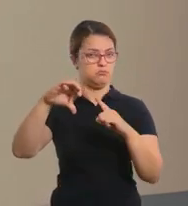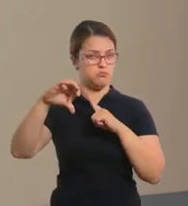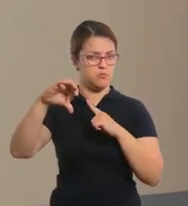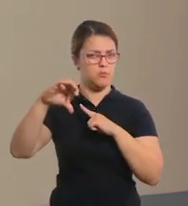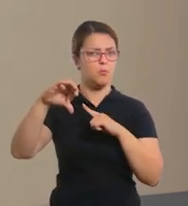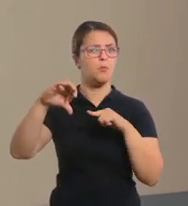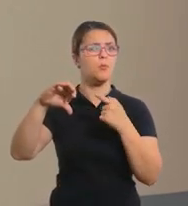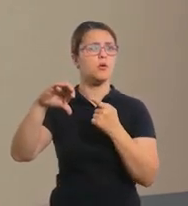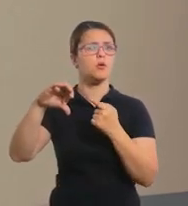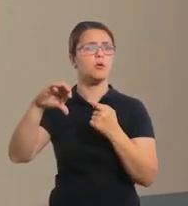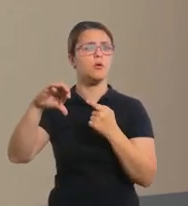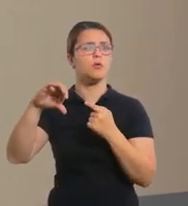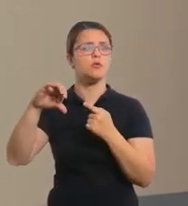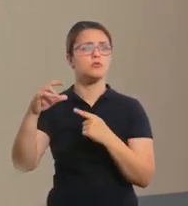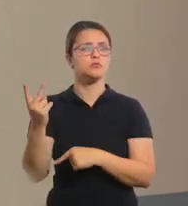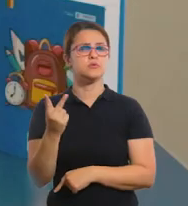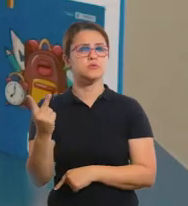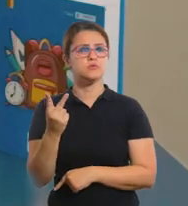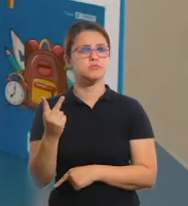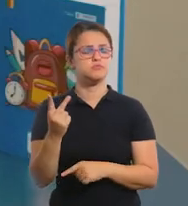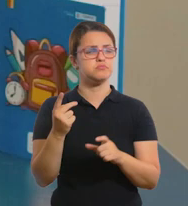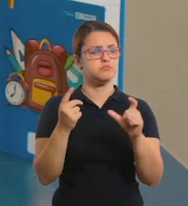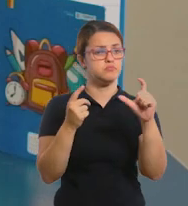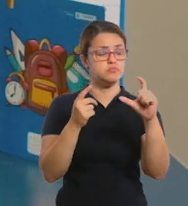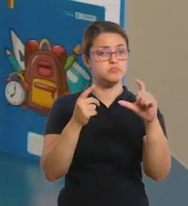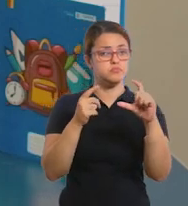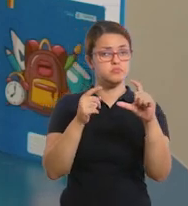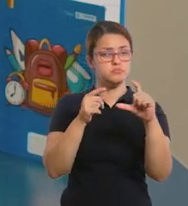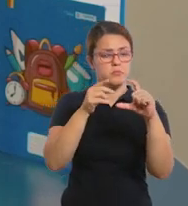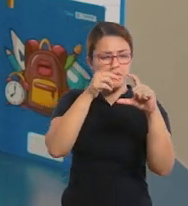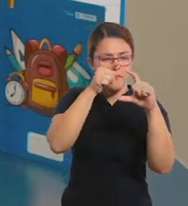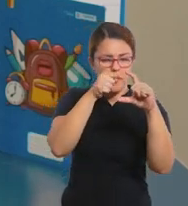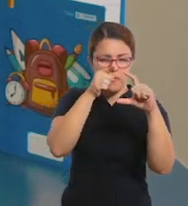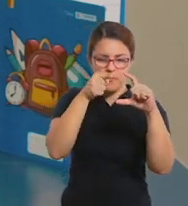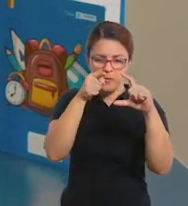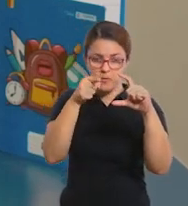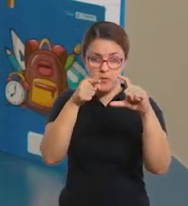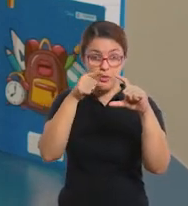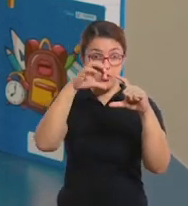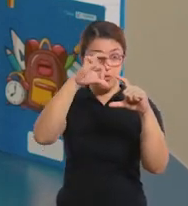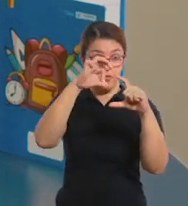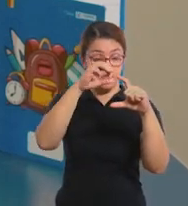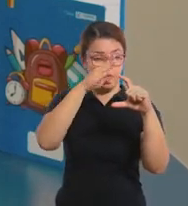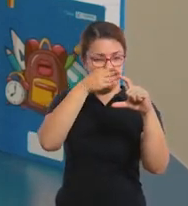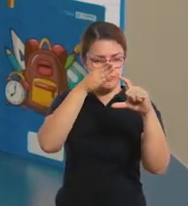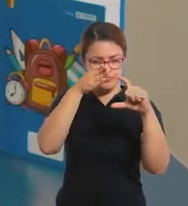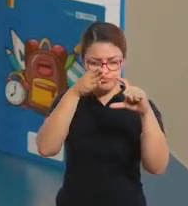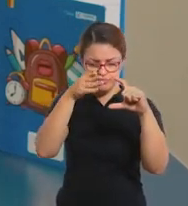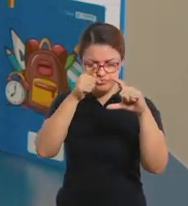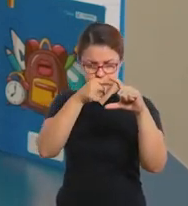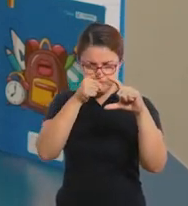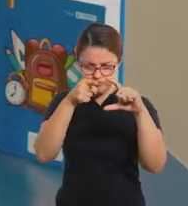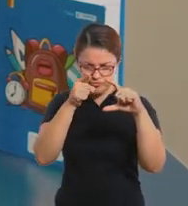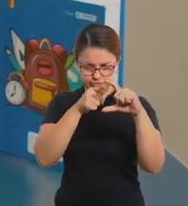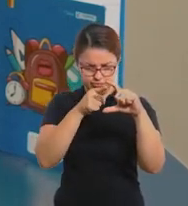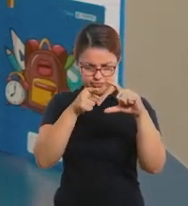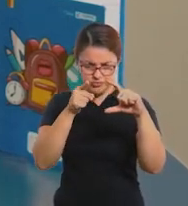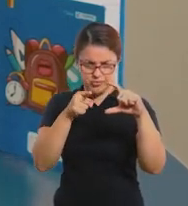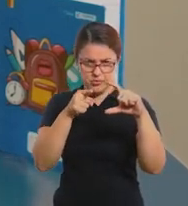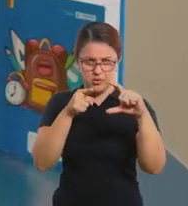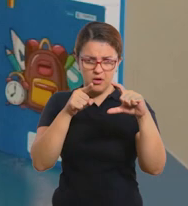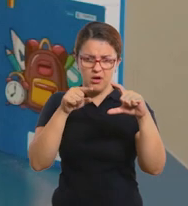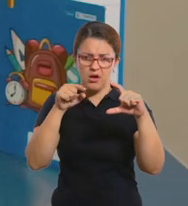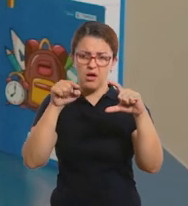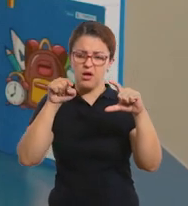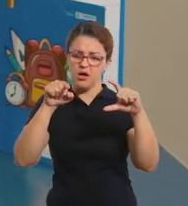o primeiro número qual será o segundo então você vai desenhar 9 palitinhos aqui se o resultado é